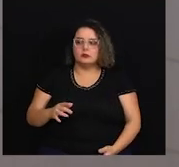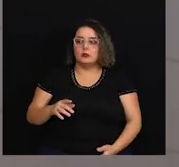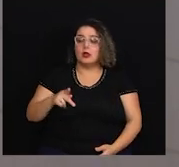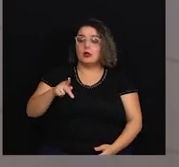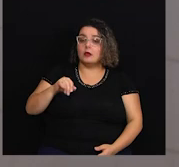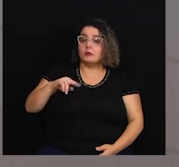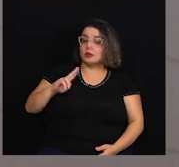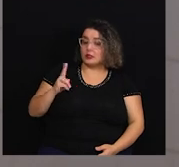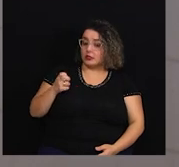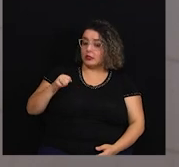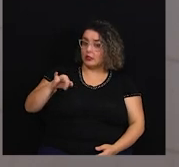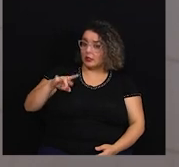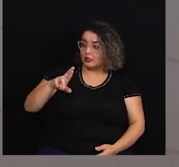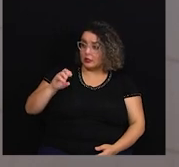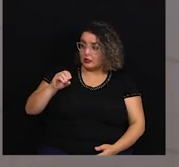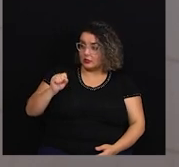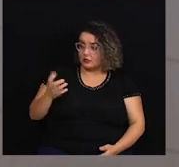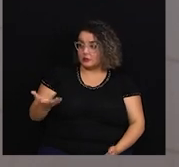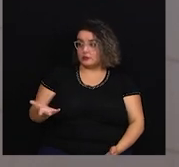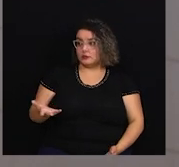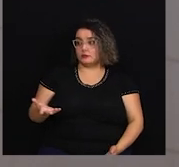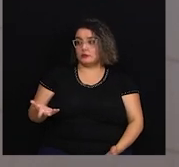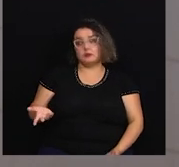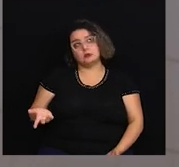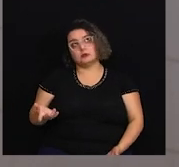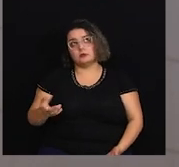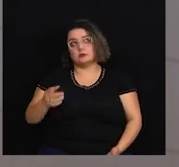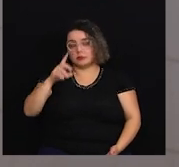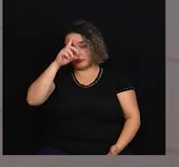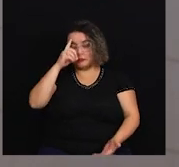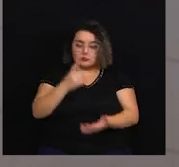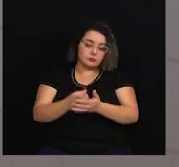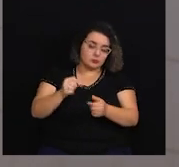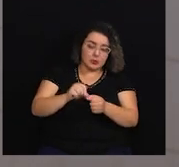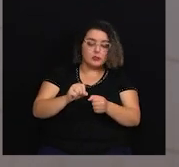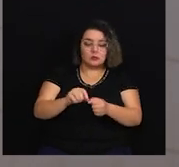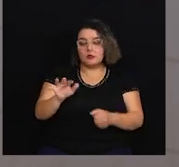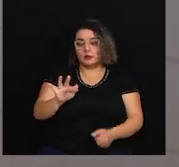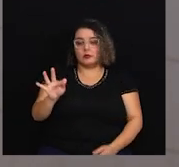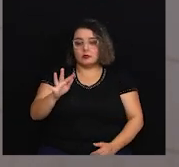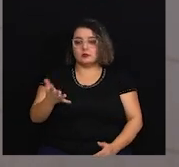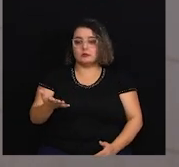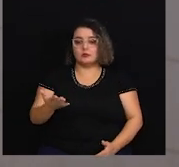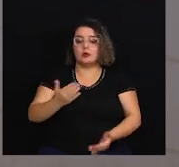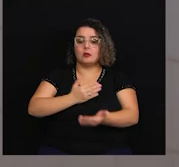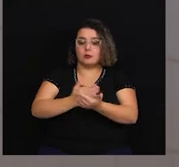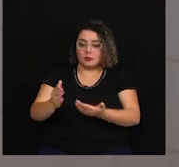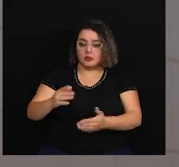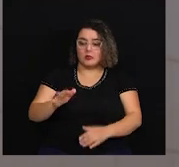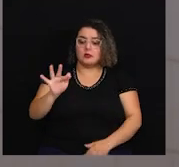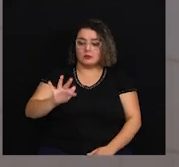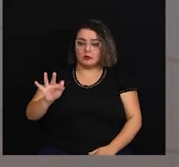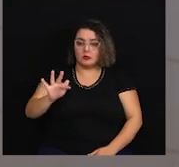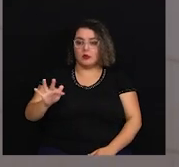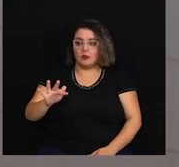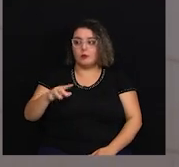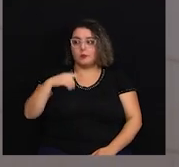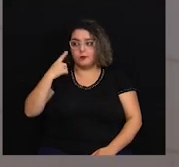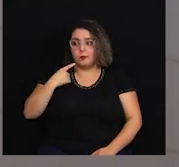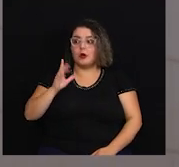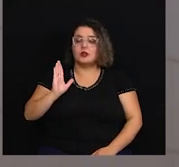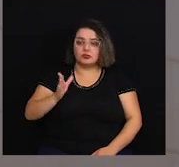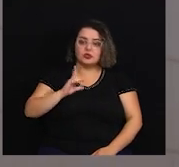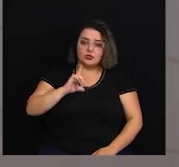Pinheiros a hora que eu falei vou fazer uma faculdade e aí eu ingressei em direito e já tinha cursos